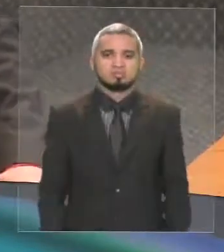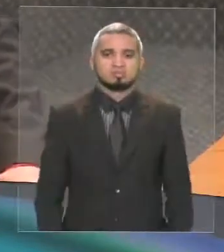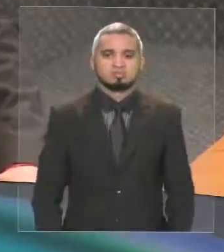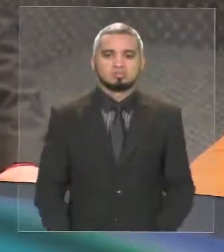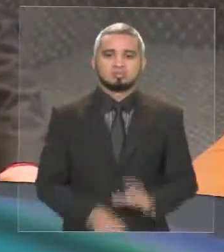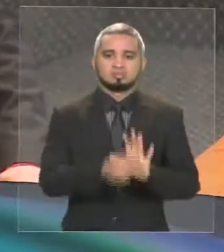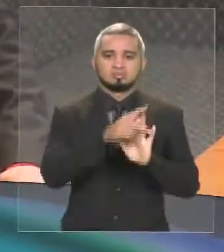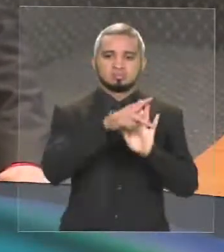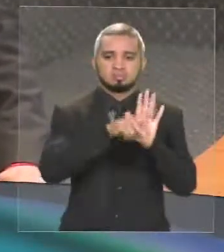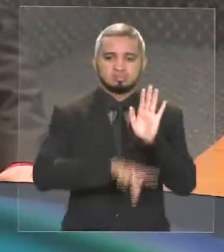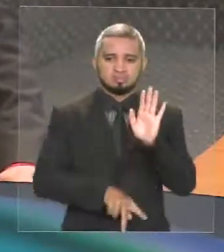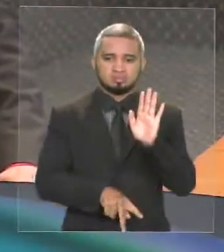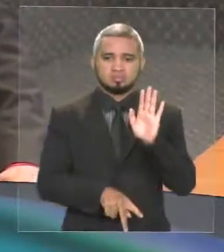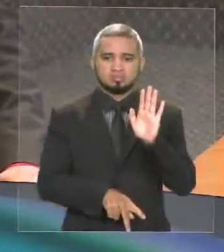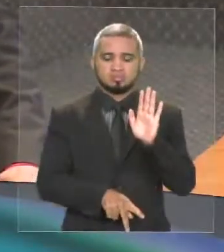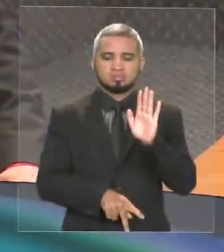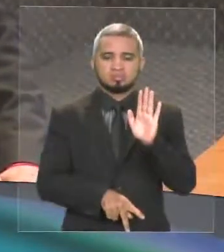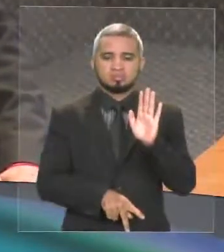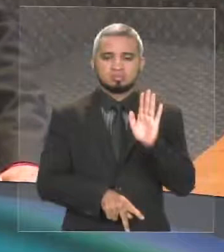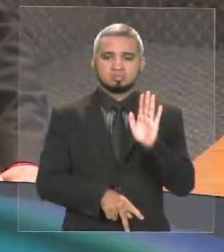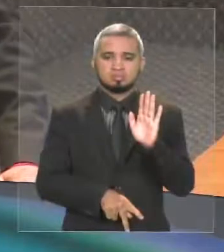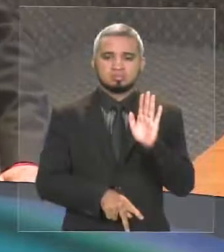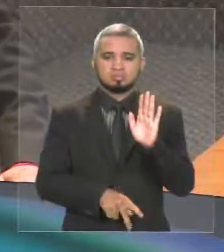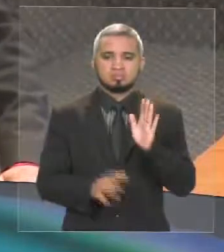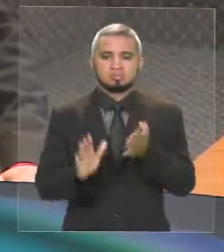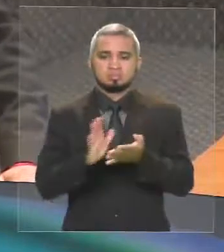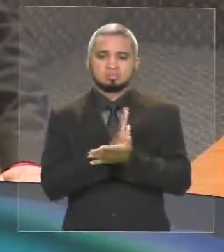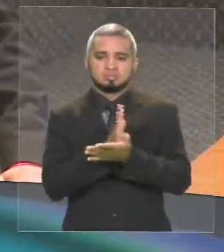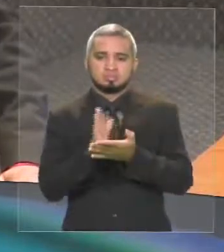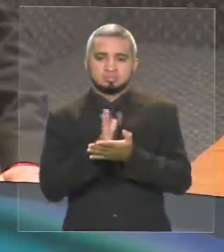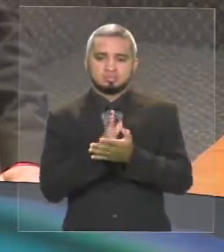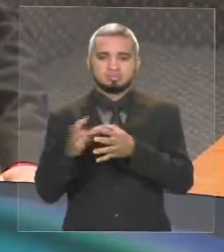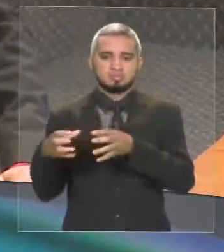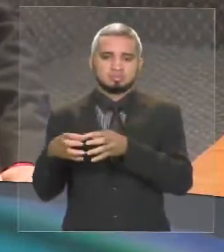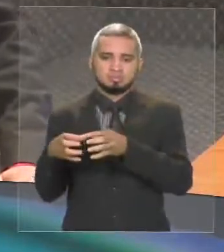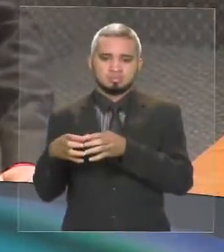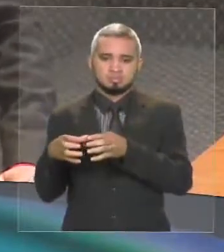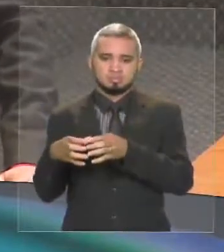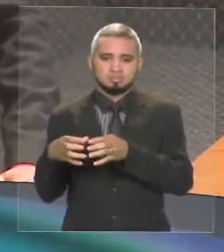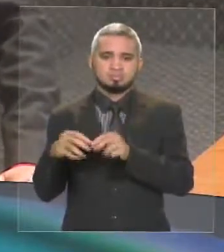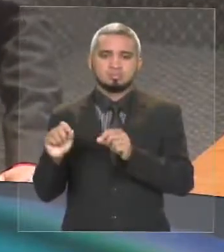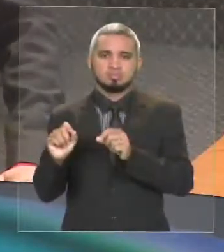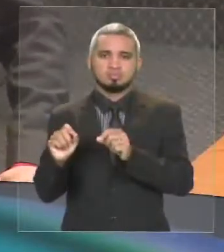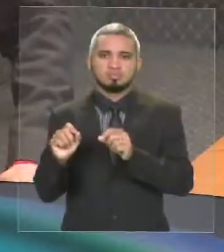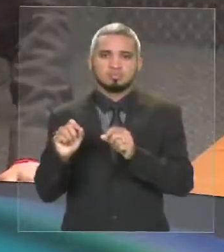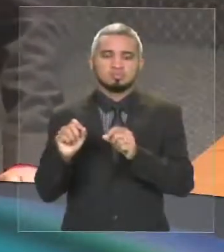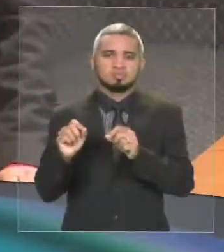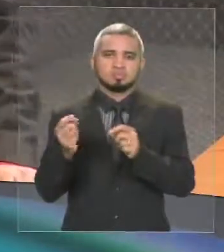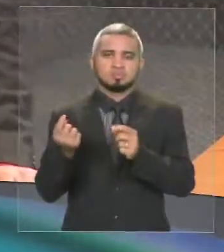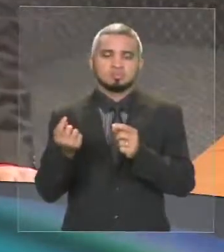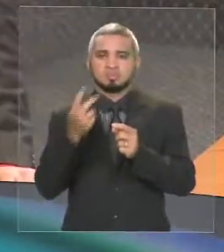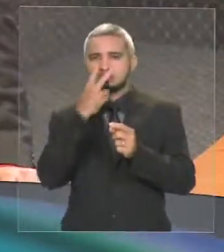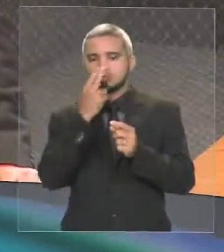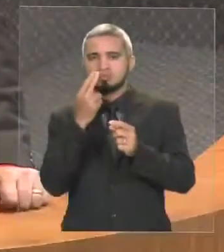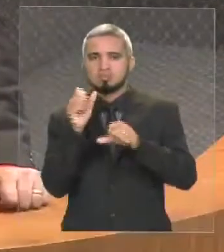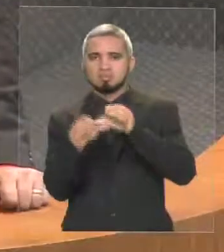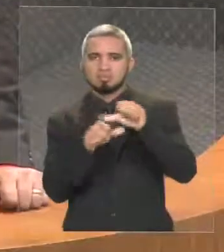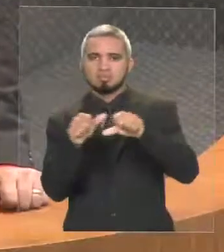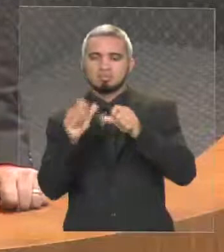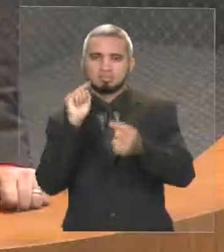Projeto em que muitos desviaram a função, que